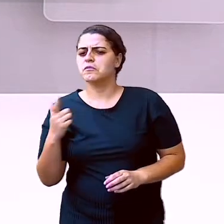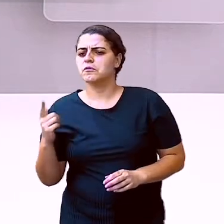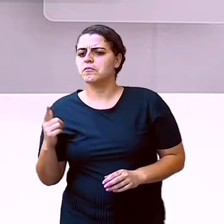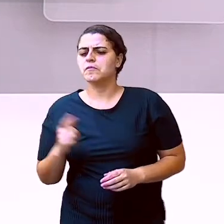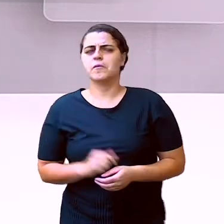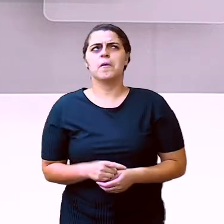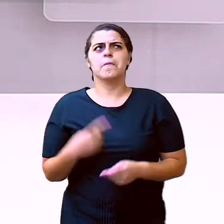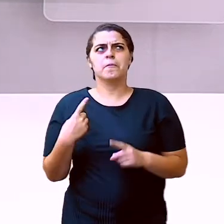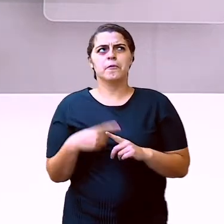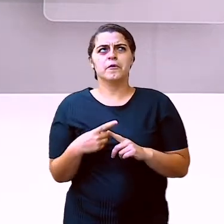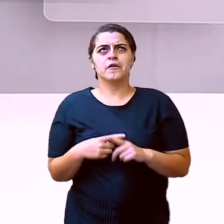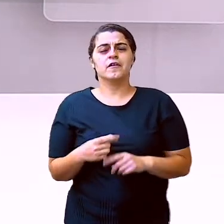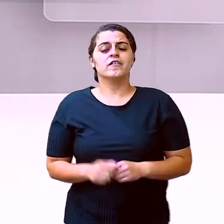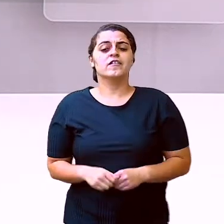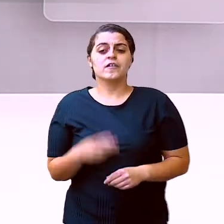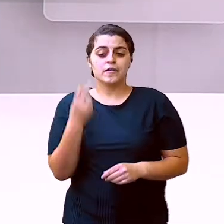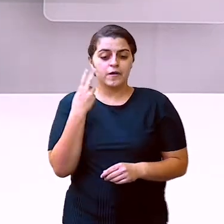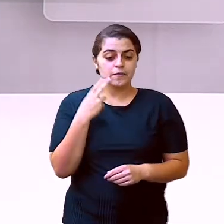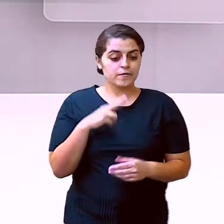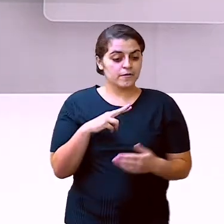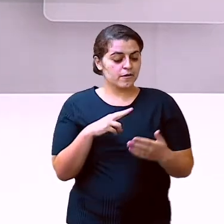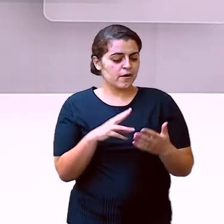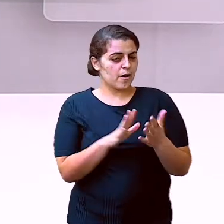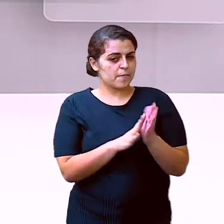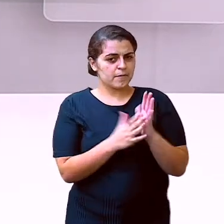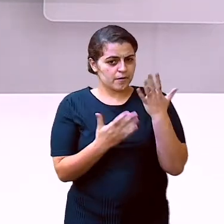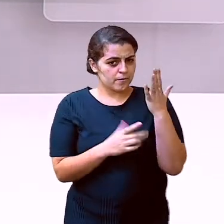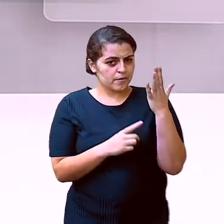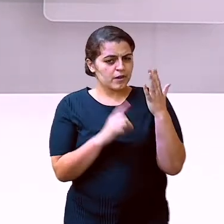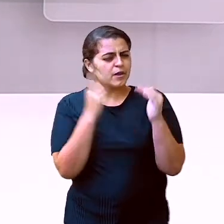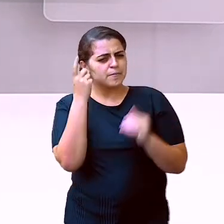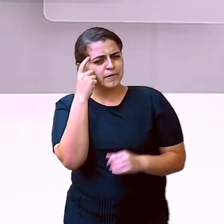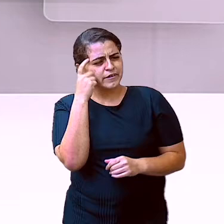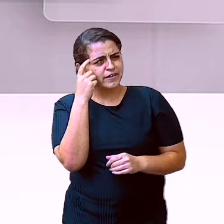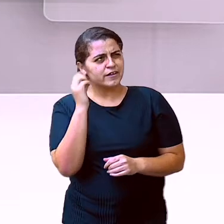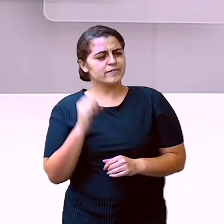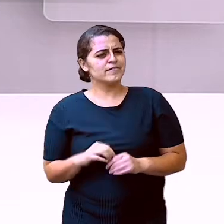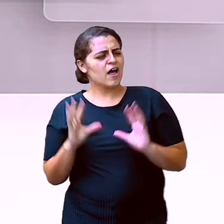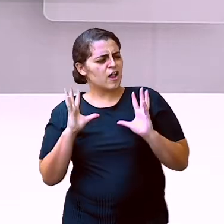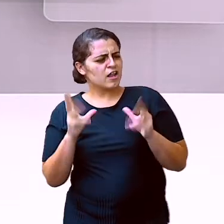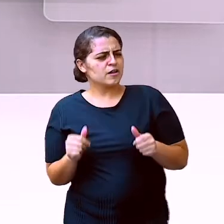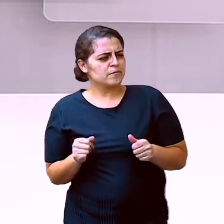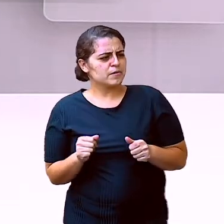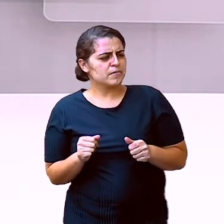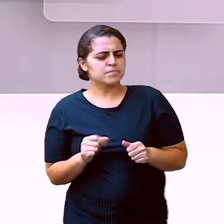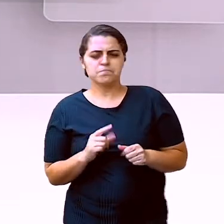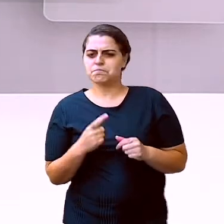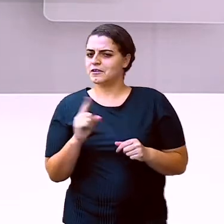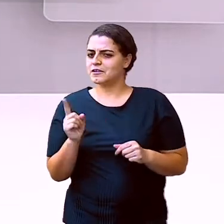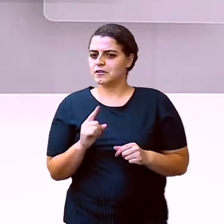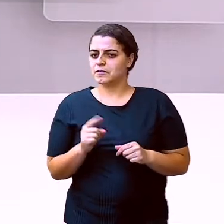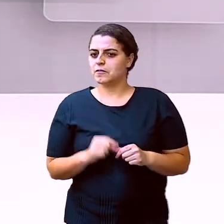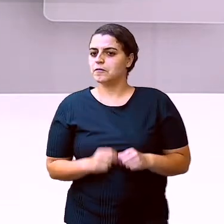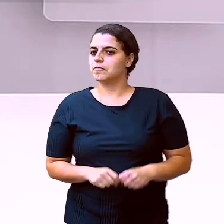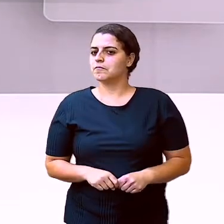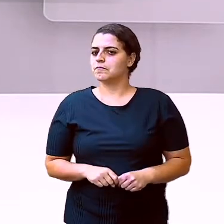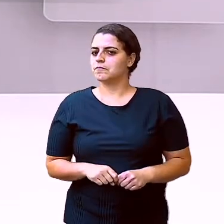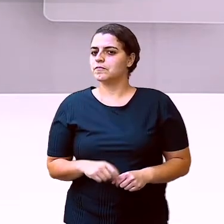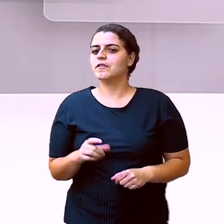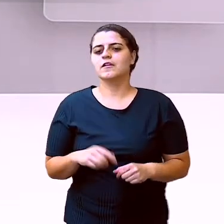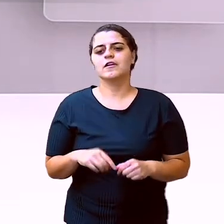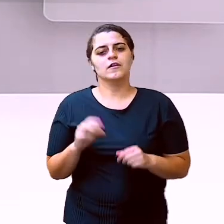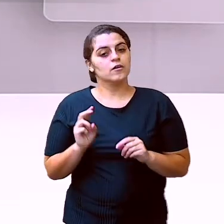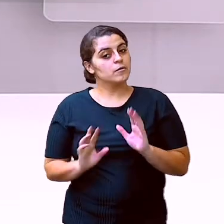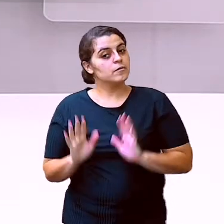vezes você pode achar que a sua mão está limpa. Ela pode estar limpa, mas o vírus pode estar lá. Não é